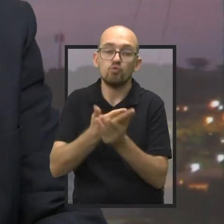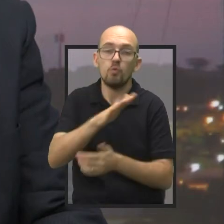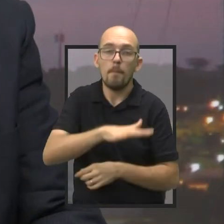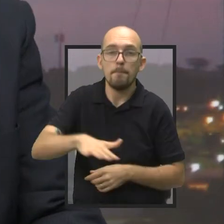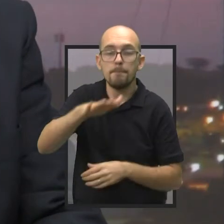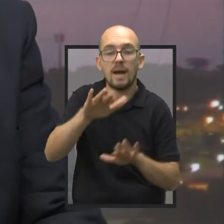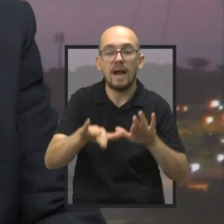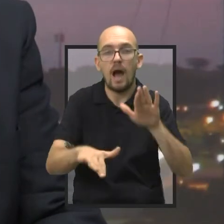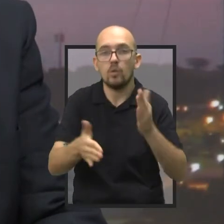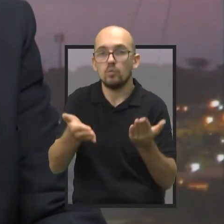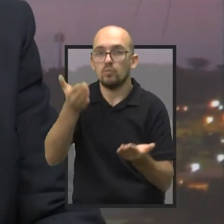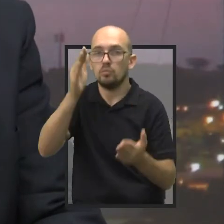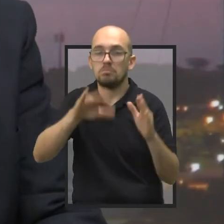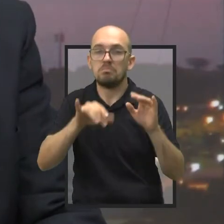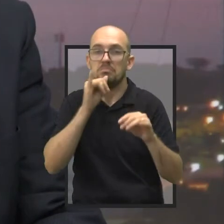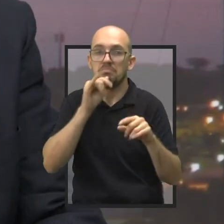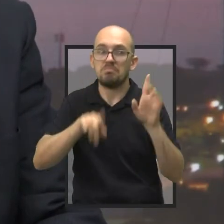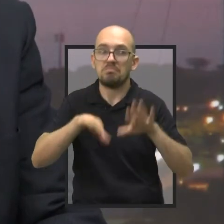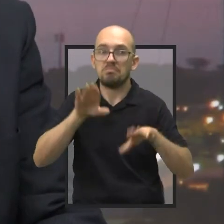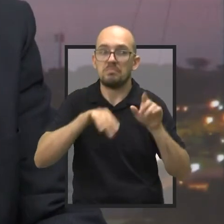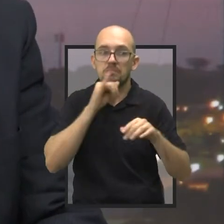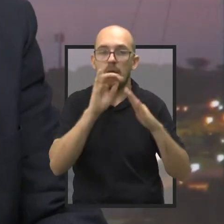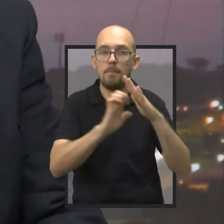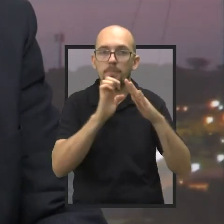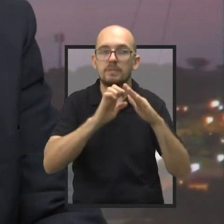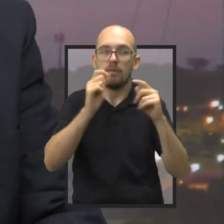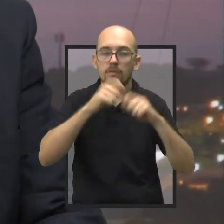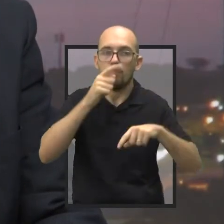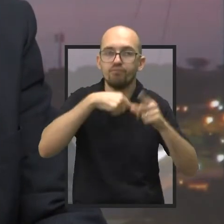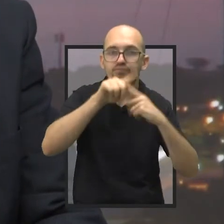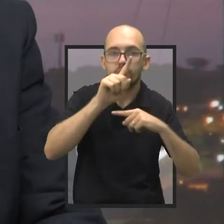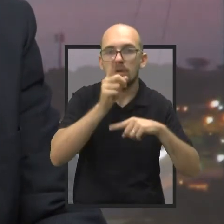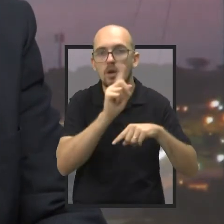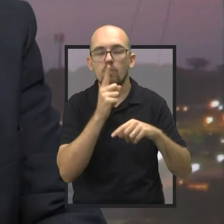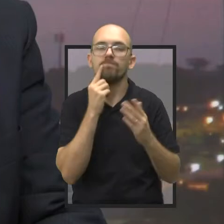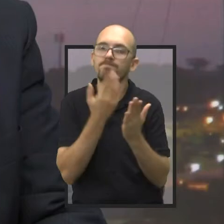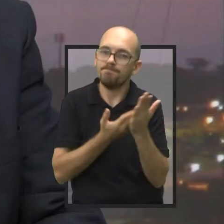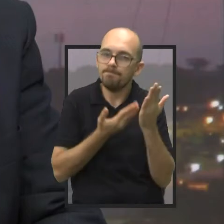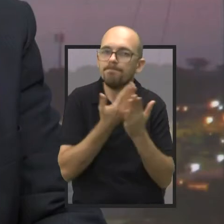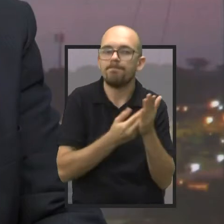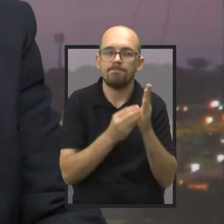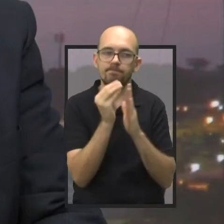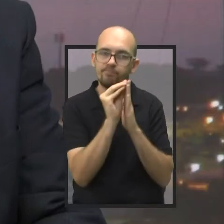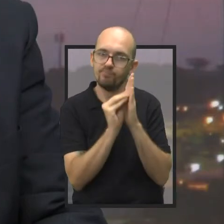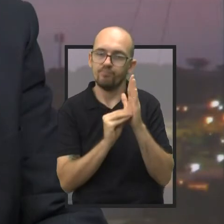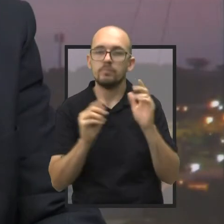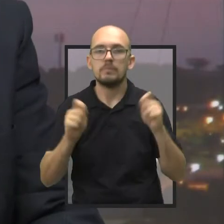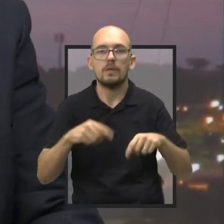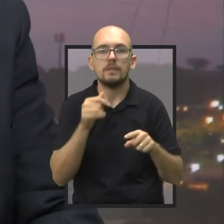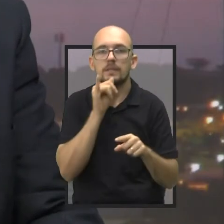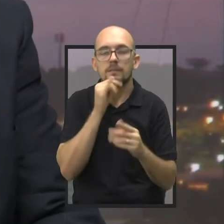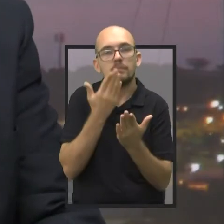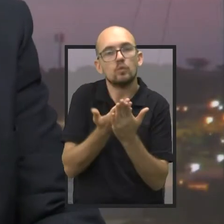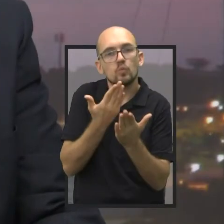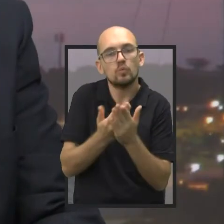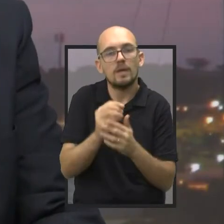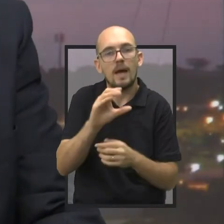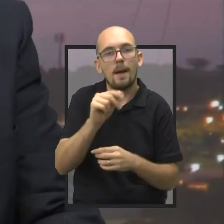e da viabilidade econômica financeira, estudo e análise do mercado financeiro e de capitais